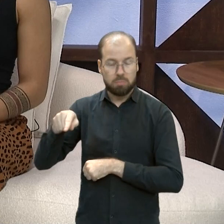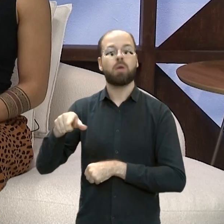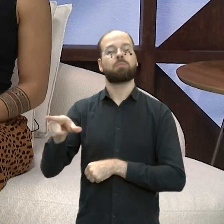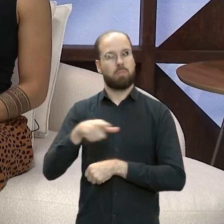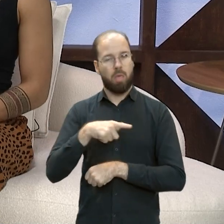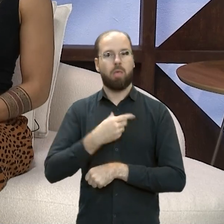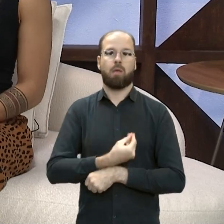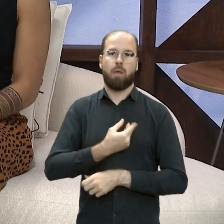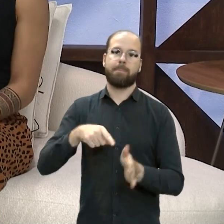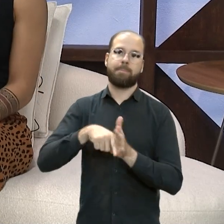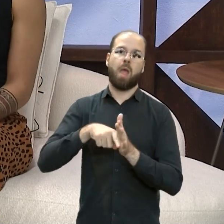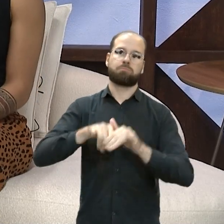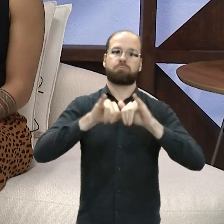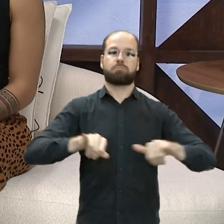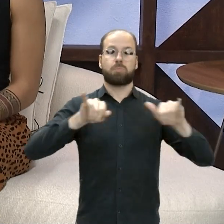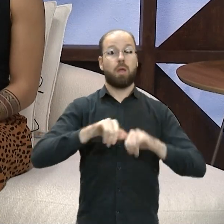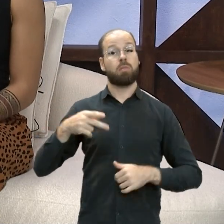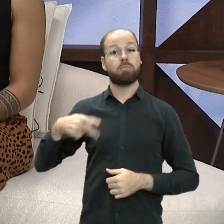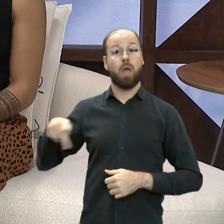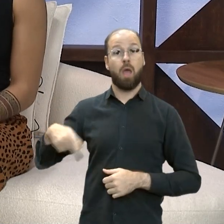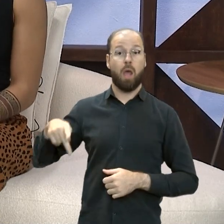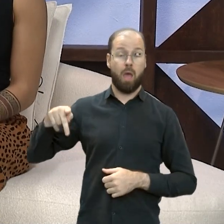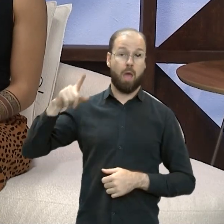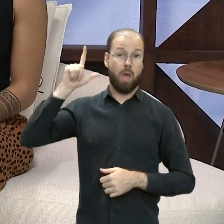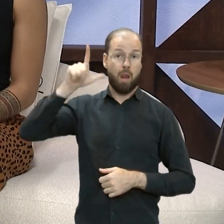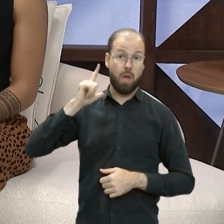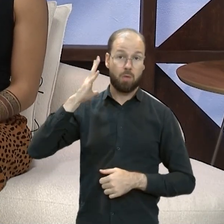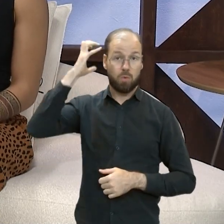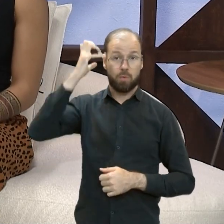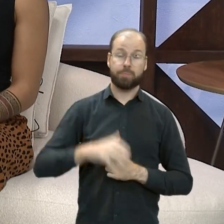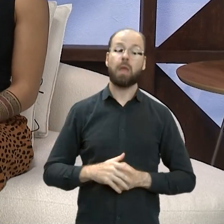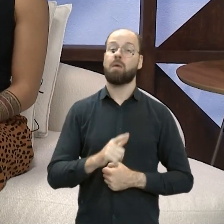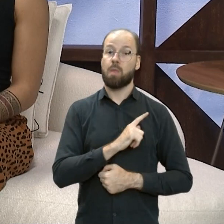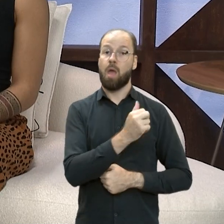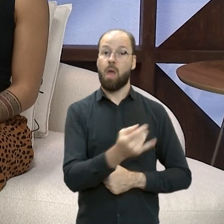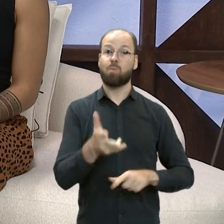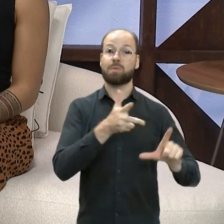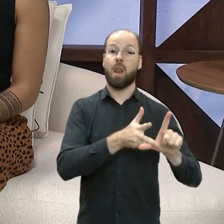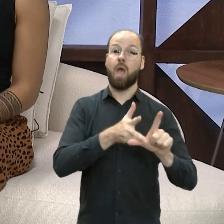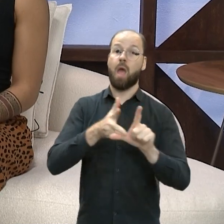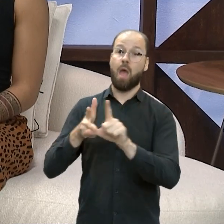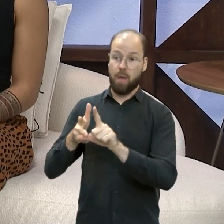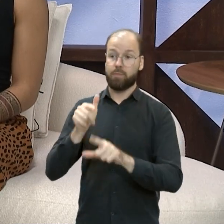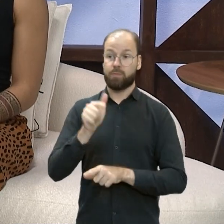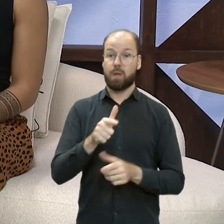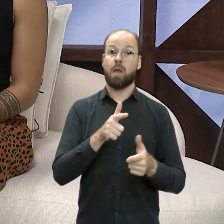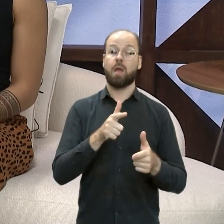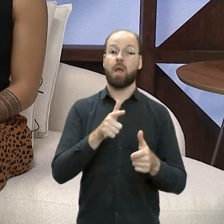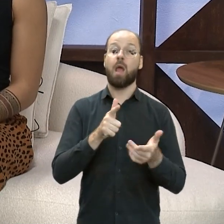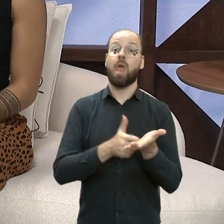sua biografia, isso é muito importante. E também nós temos algumas lives da Gira Leodegária que estão disponíveis no